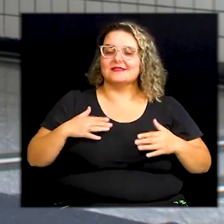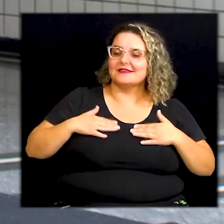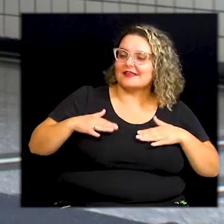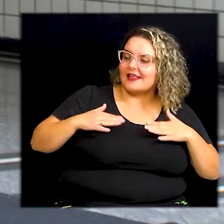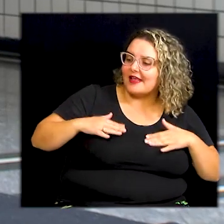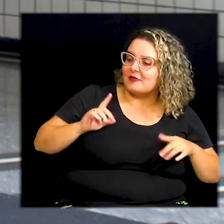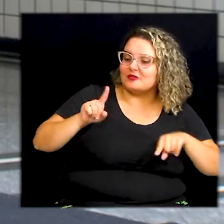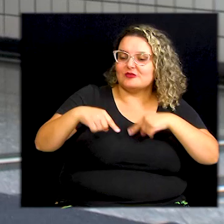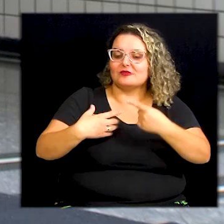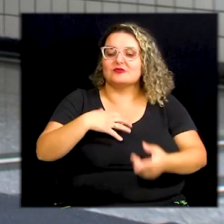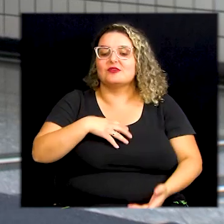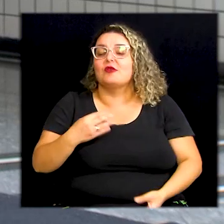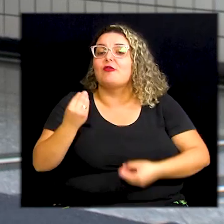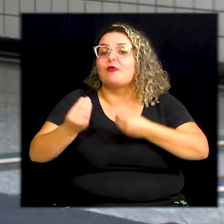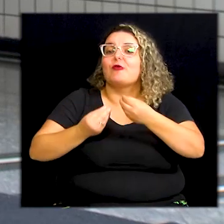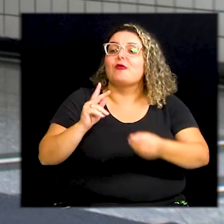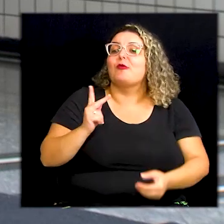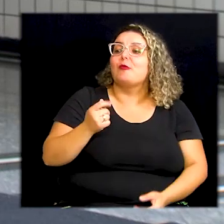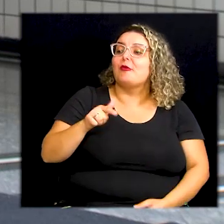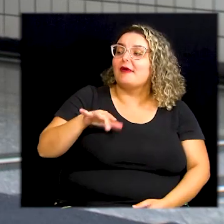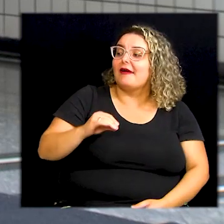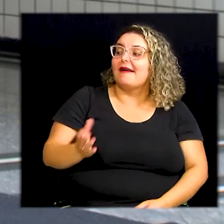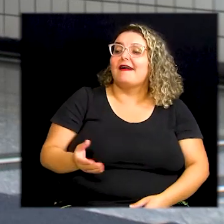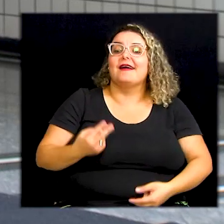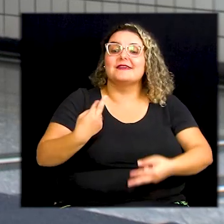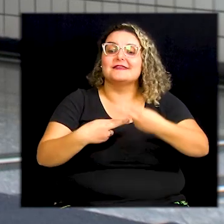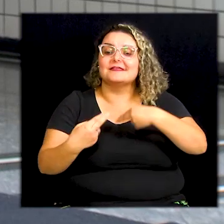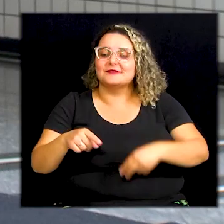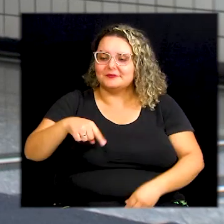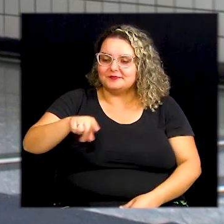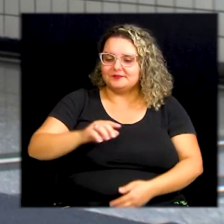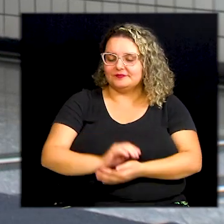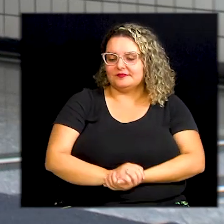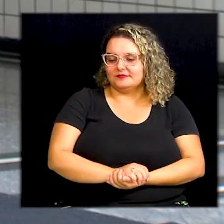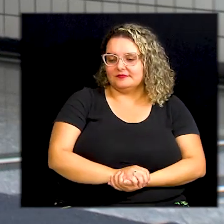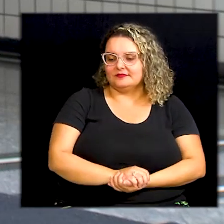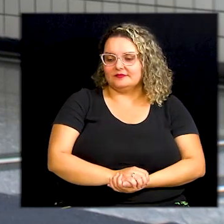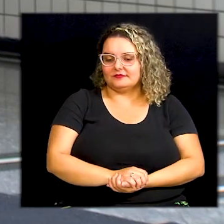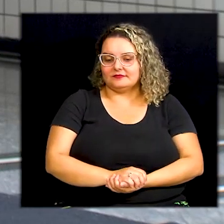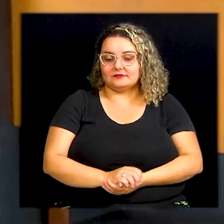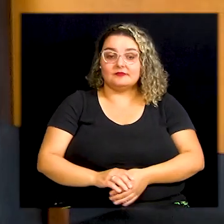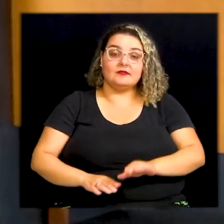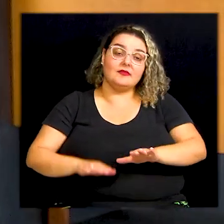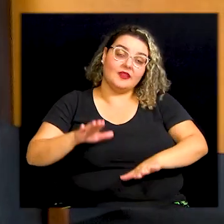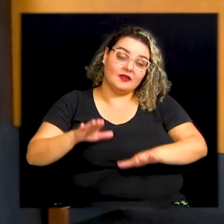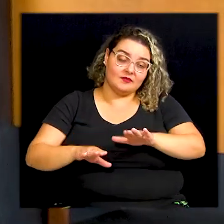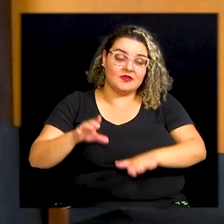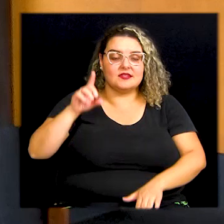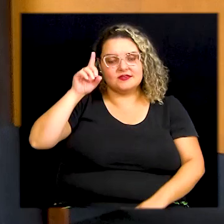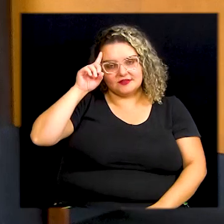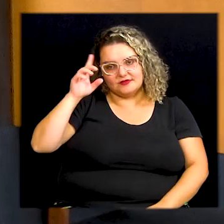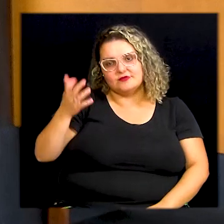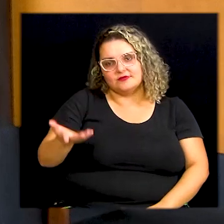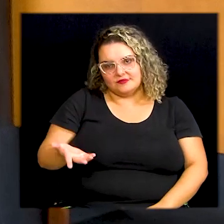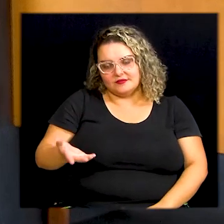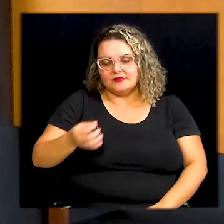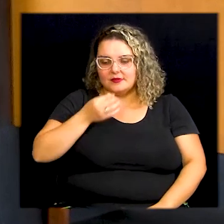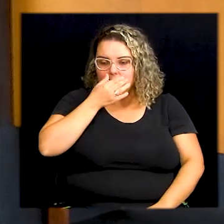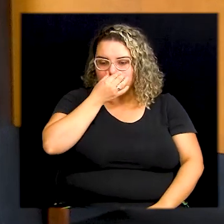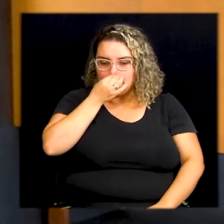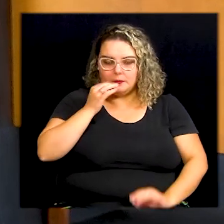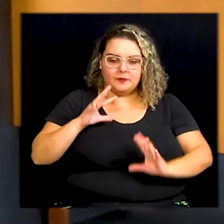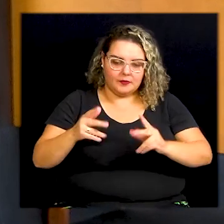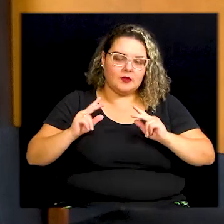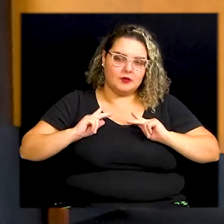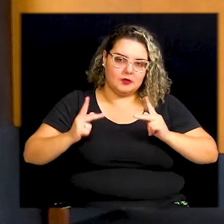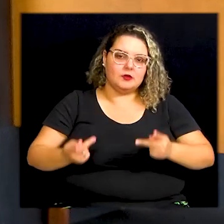mais calmo, é de um outro jeito. Como é que é o Hélio dos Anjos, essa relação com vocês? Acho que depende do dia, né? Acho que todo